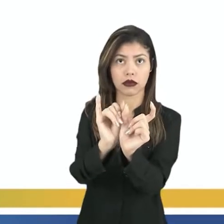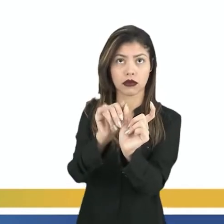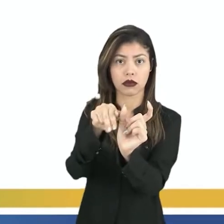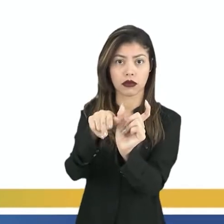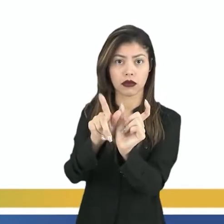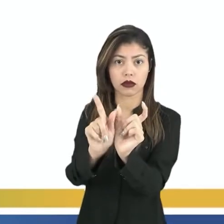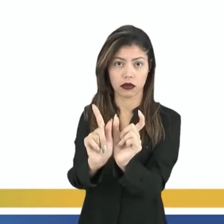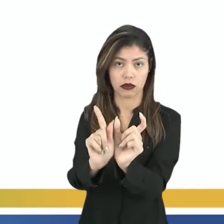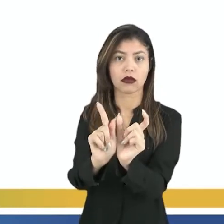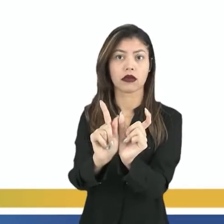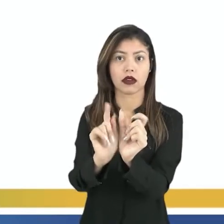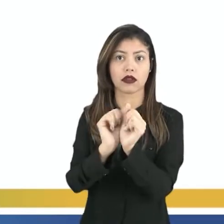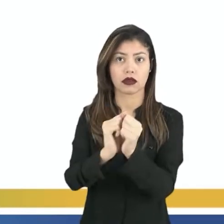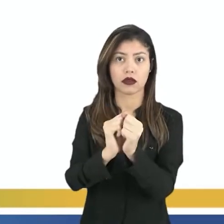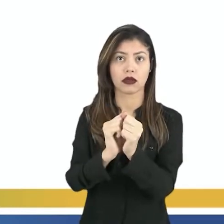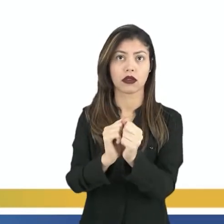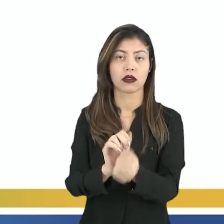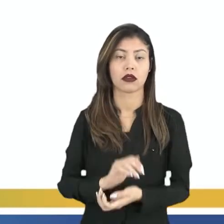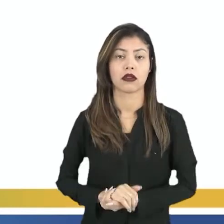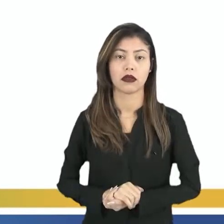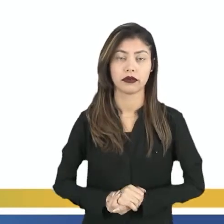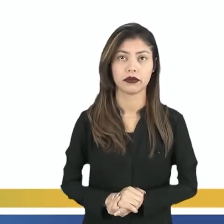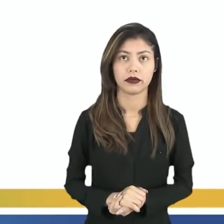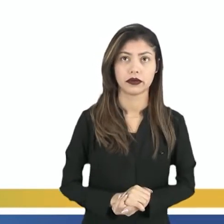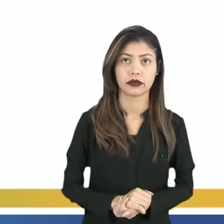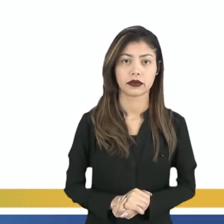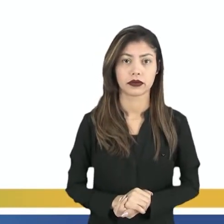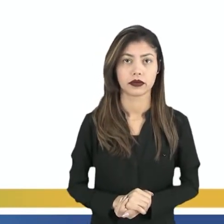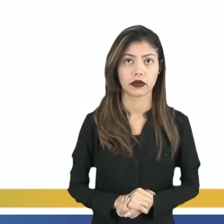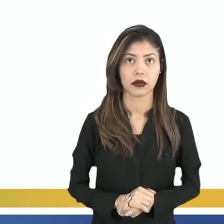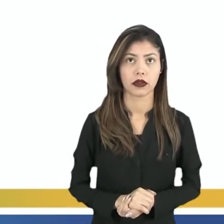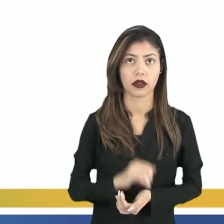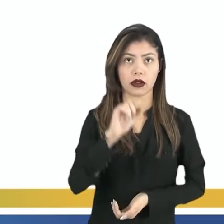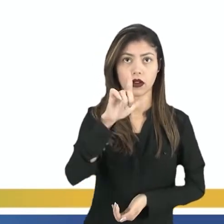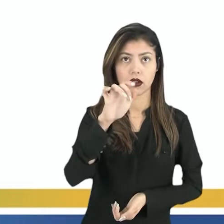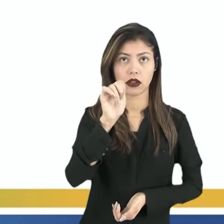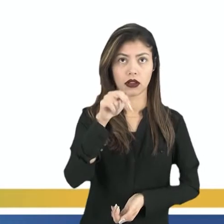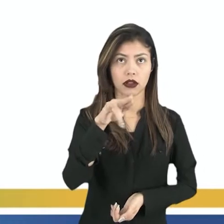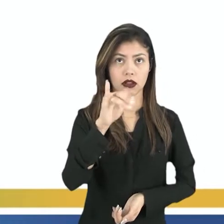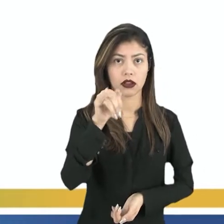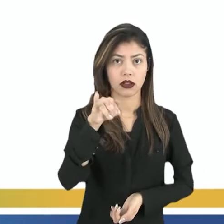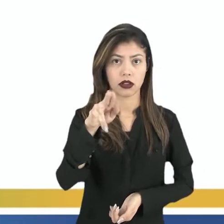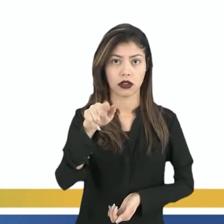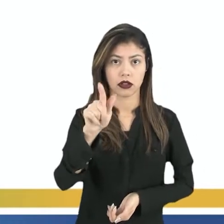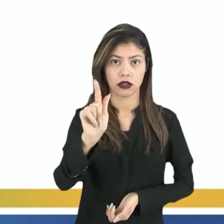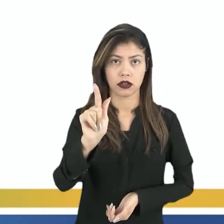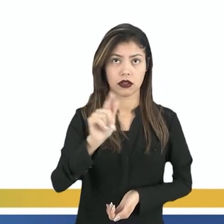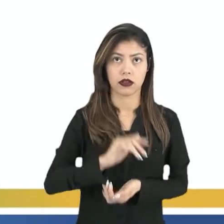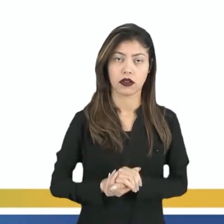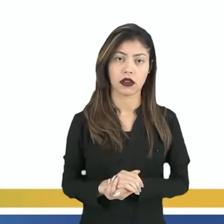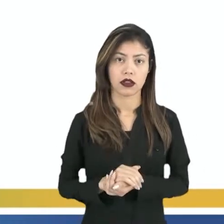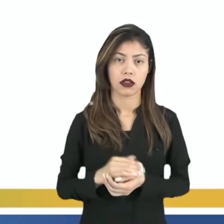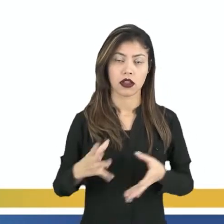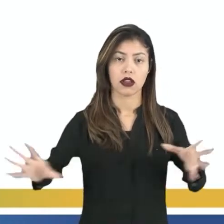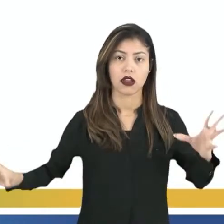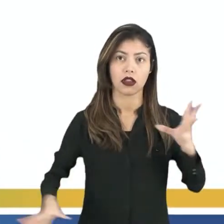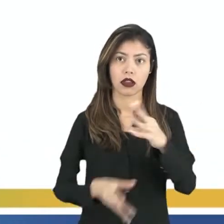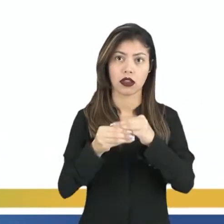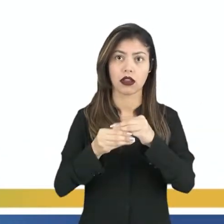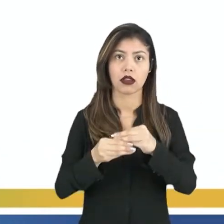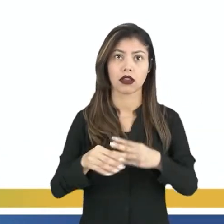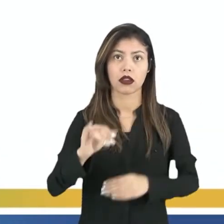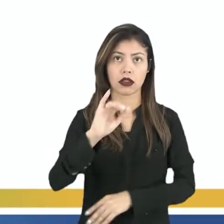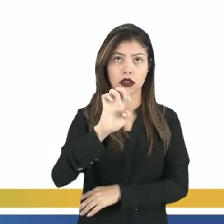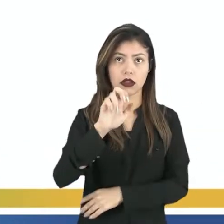ação sendo feita no momento, no gerúndio, ok? Então, learning. E no final, nós temos o complemento, que aí é